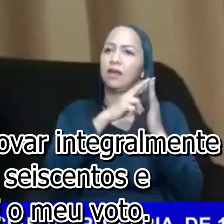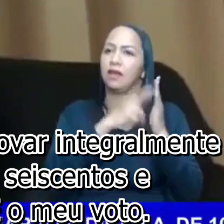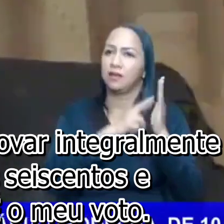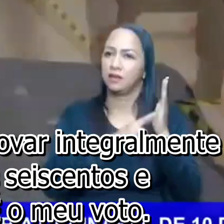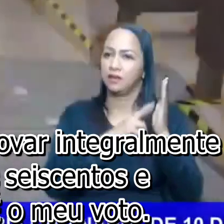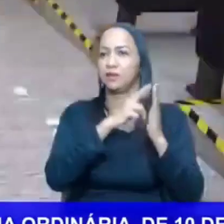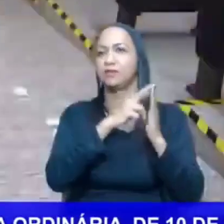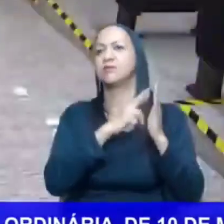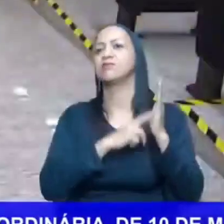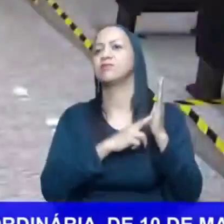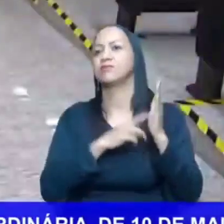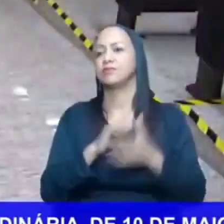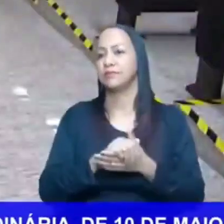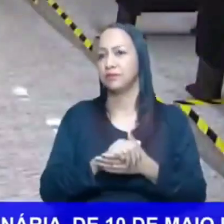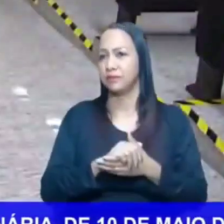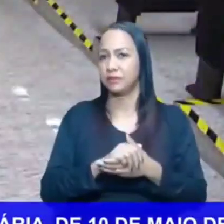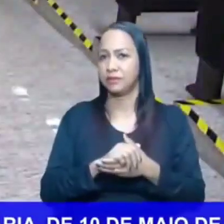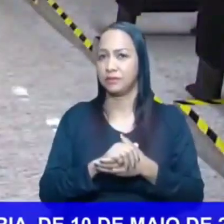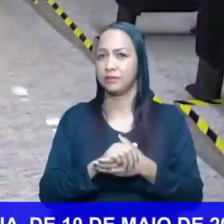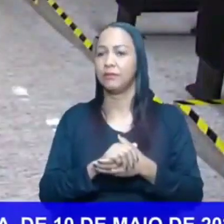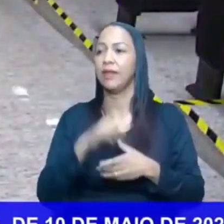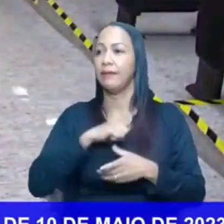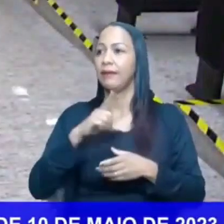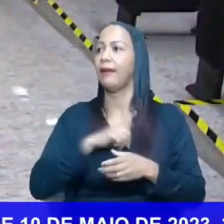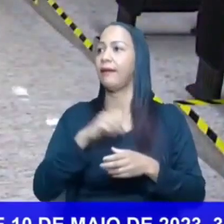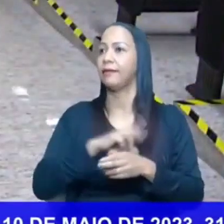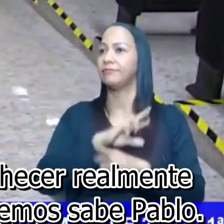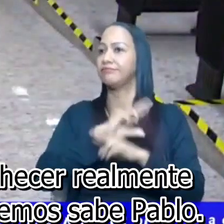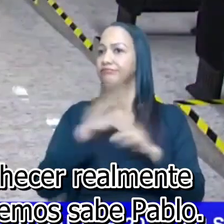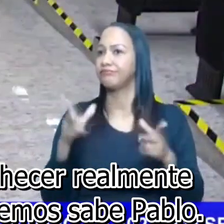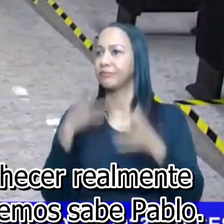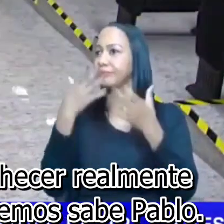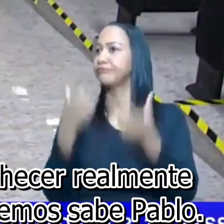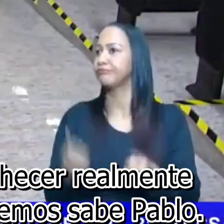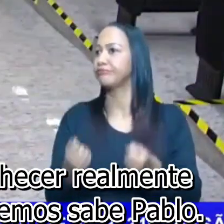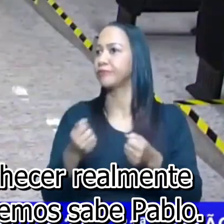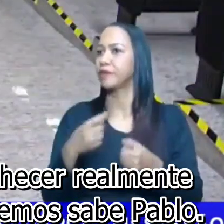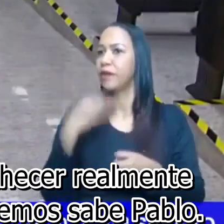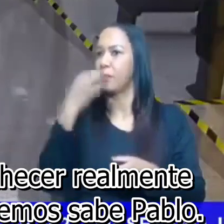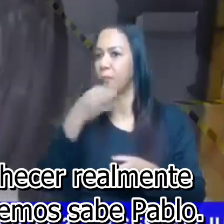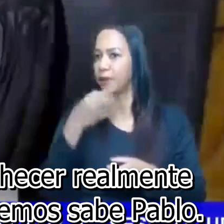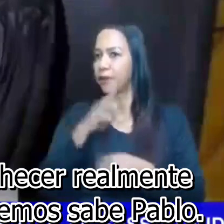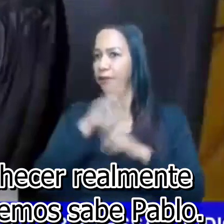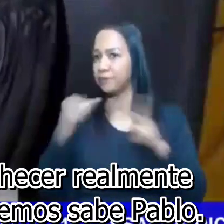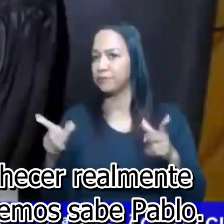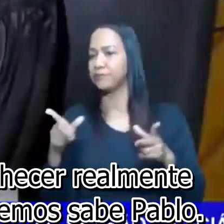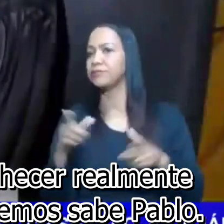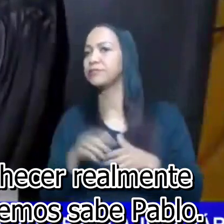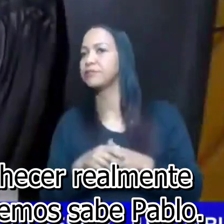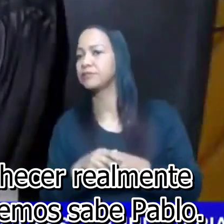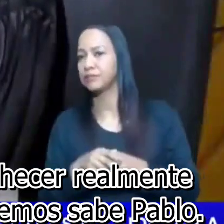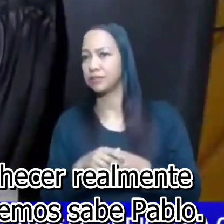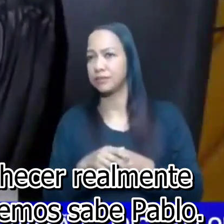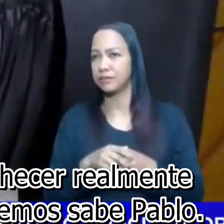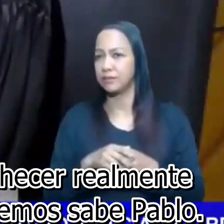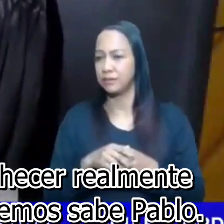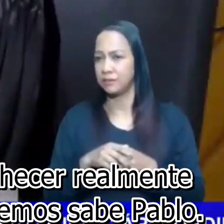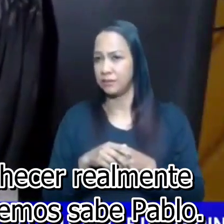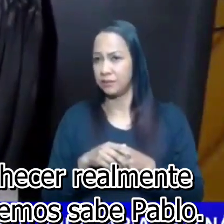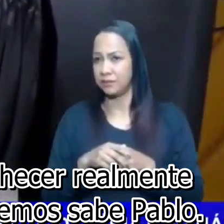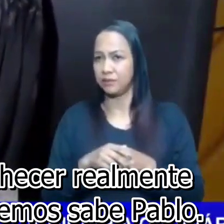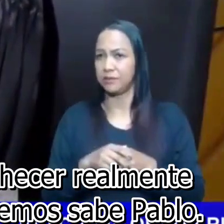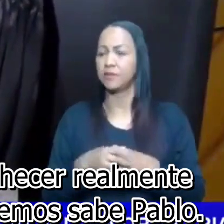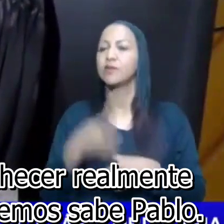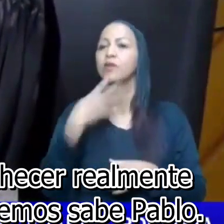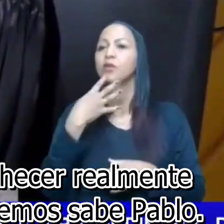senhor presidente. É o meu voto. Há alguma divergência? Não, então, antes de anunciar o resultado,